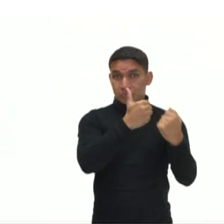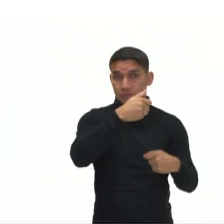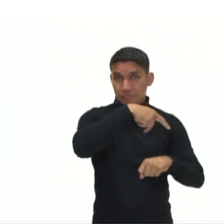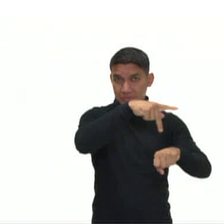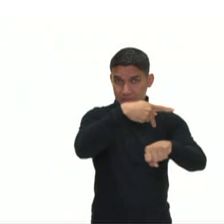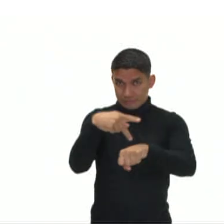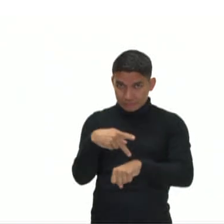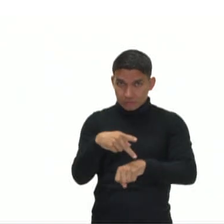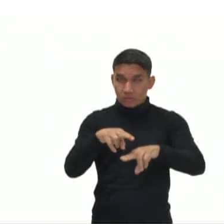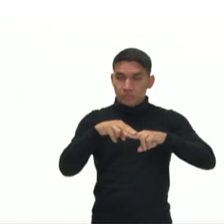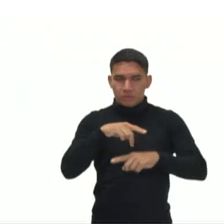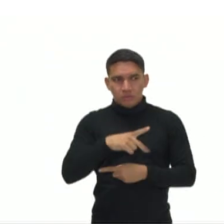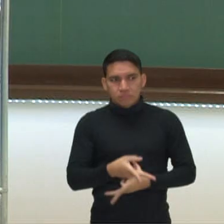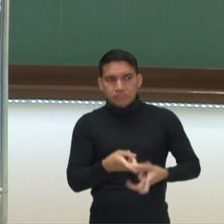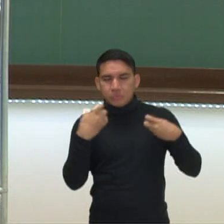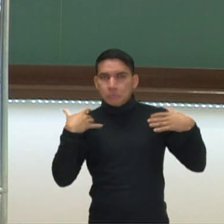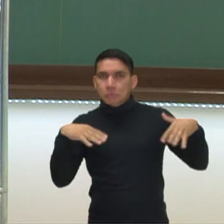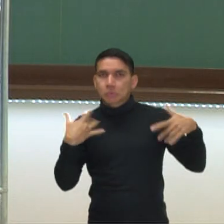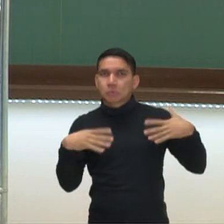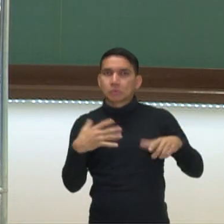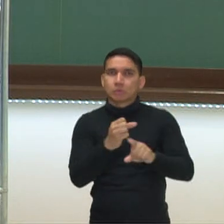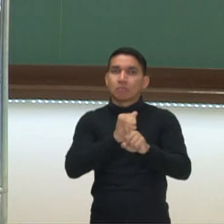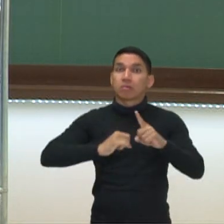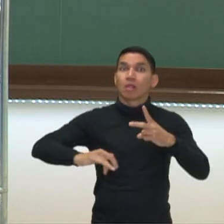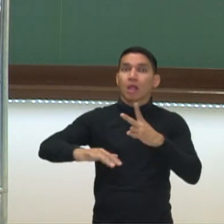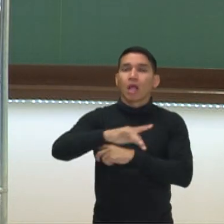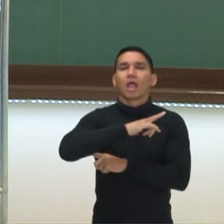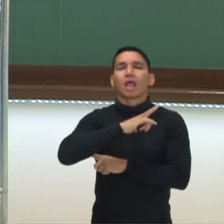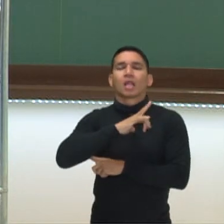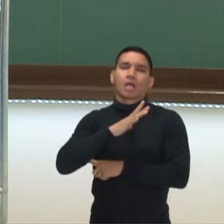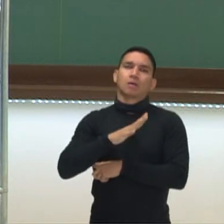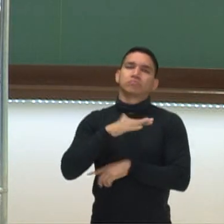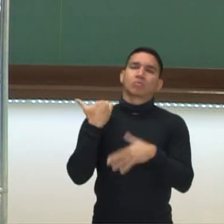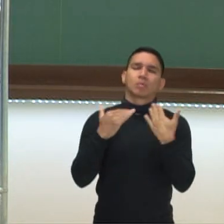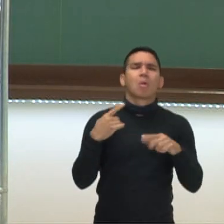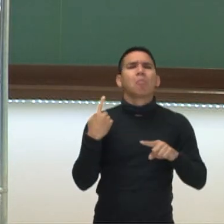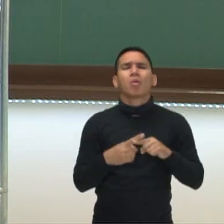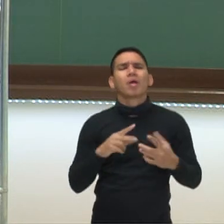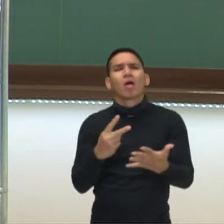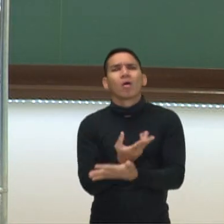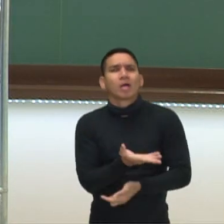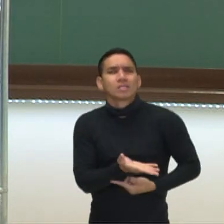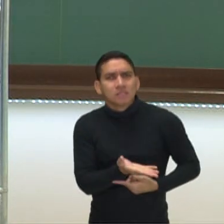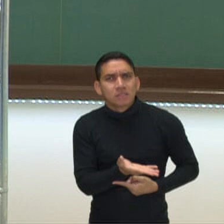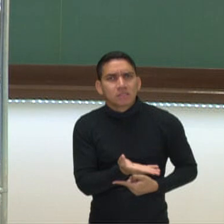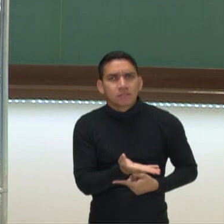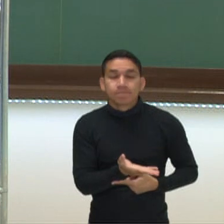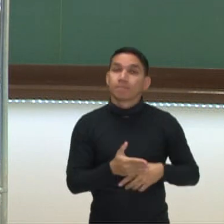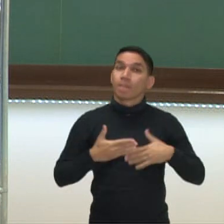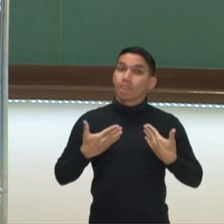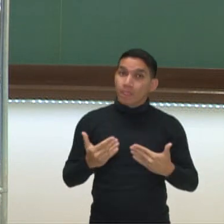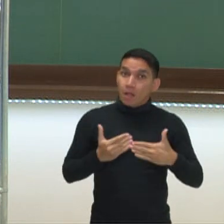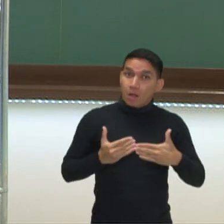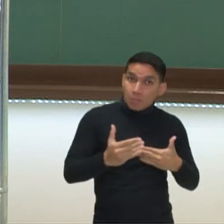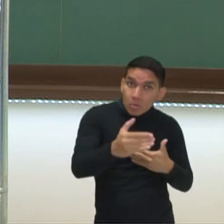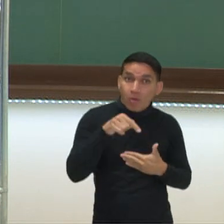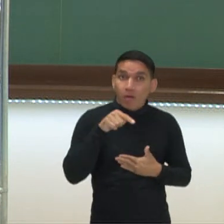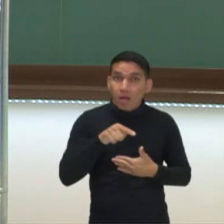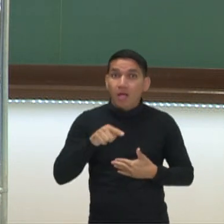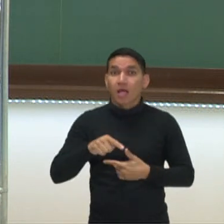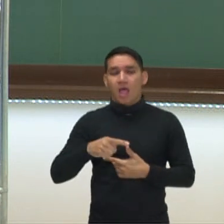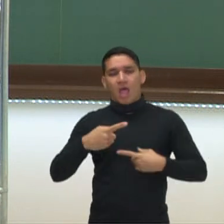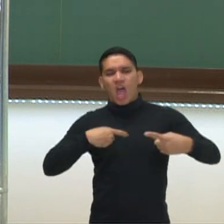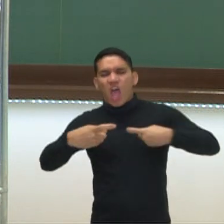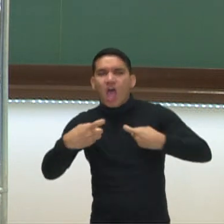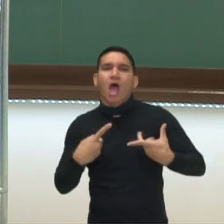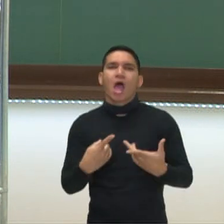você tem um grande número de civis mortos, principalmente do lado dos países aliados. Por que isso aconteceu? A partir dessas guerras do século